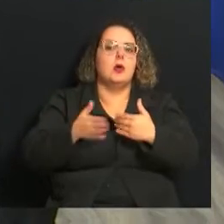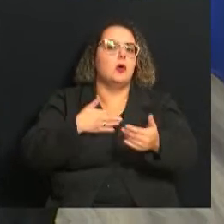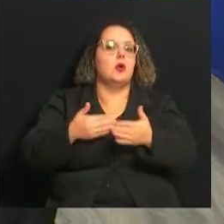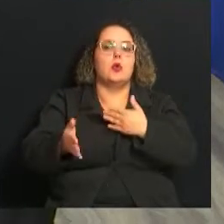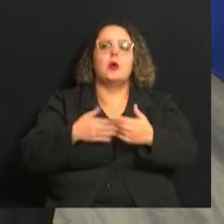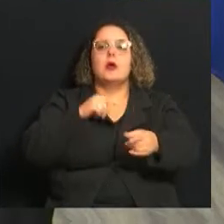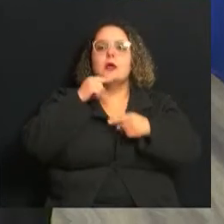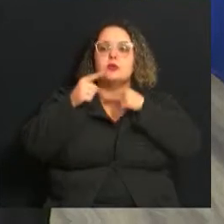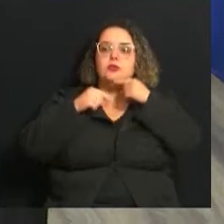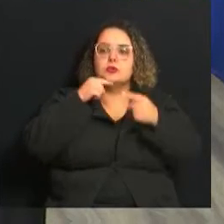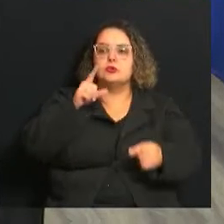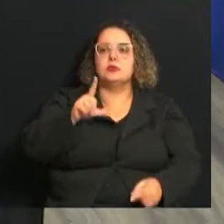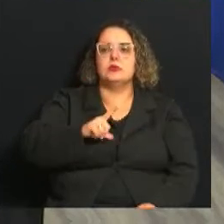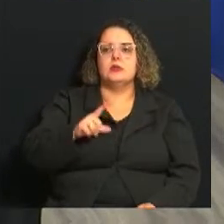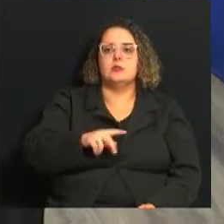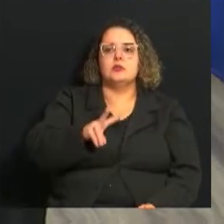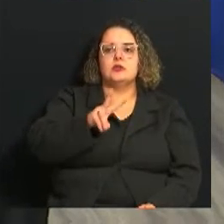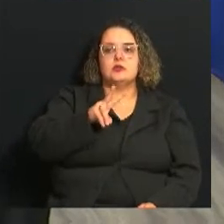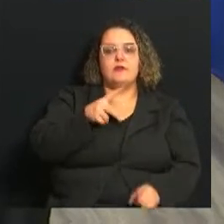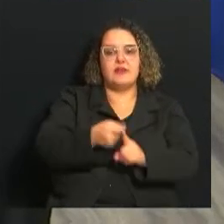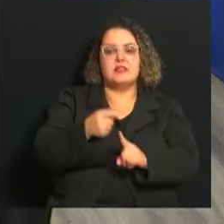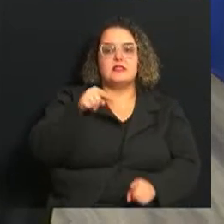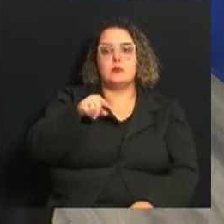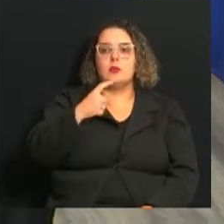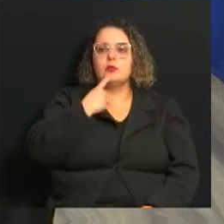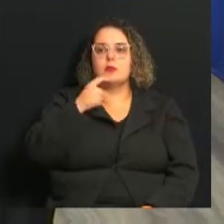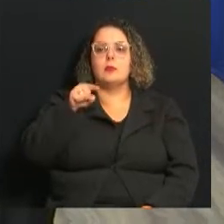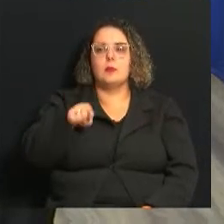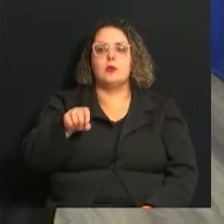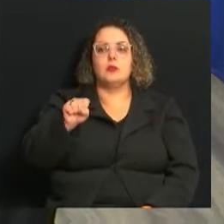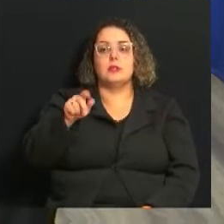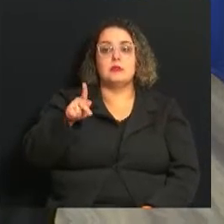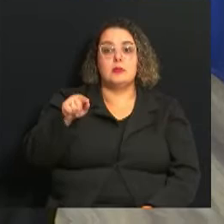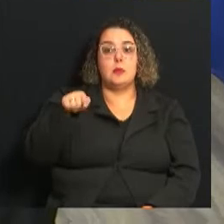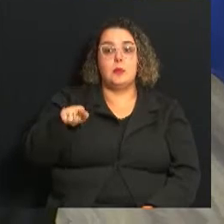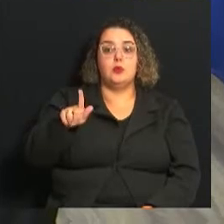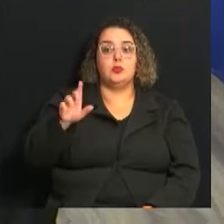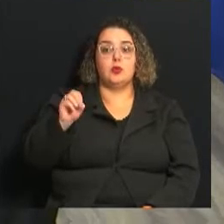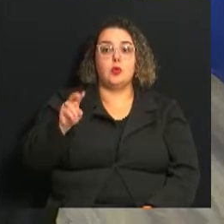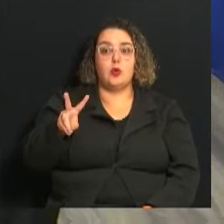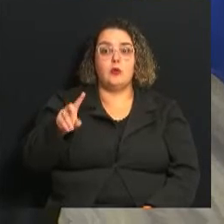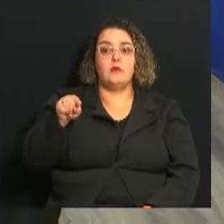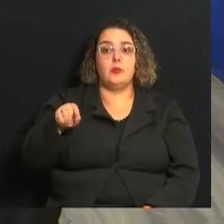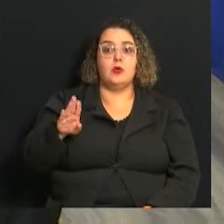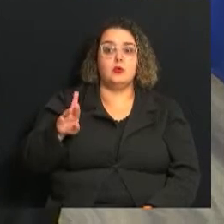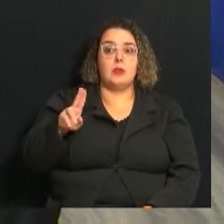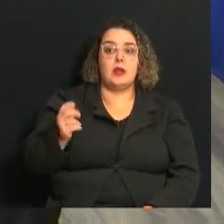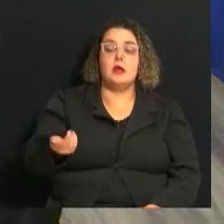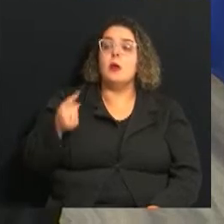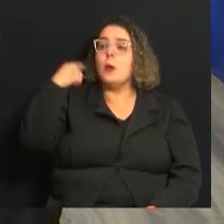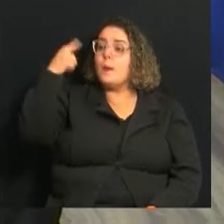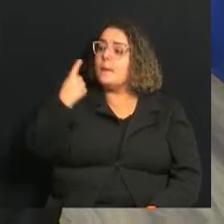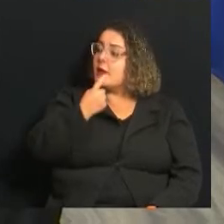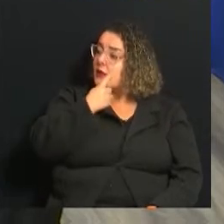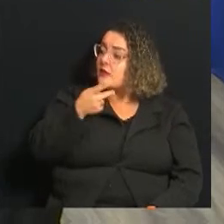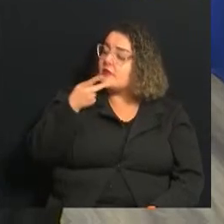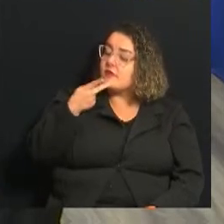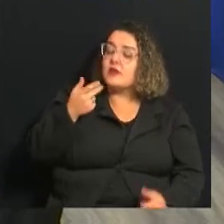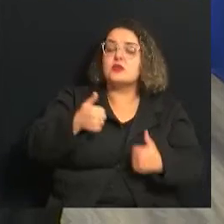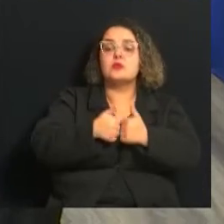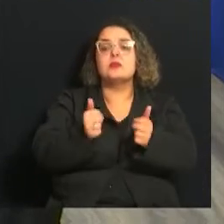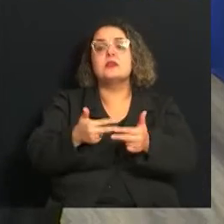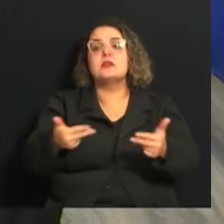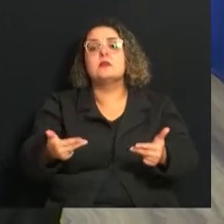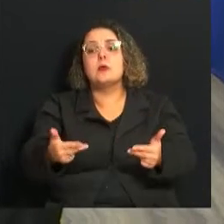temos vacina.campinas.sp.gov.br, é o site. Mirna Abreu, vamos falar sobre transporte agora, porque